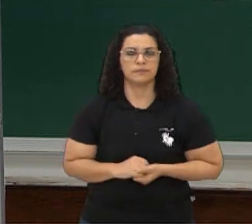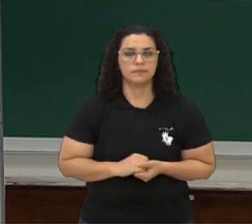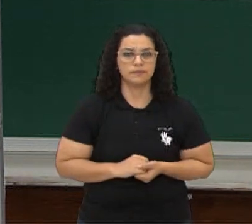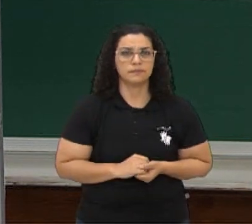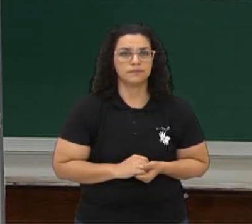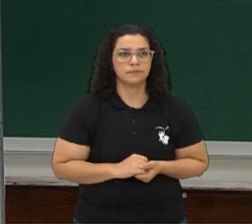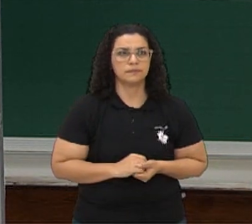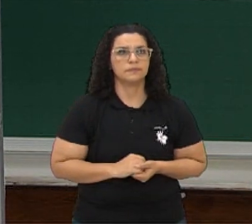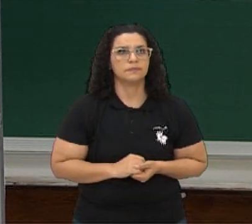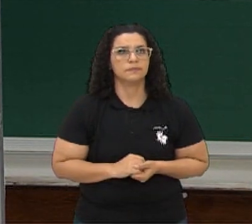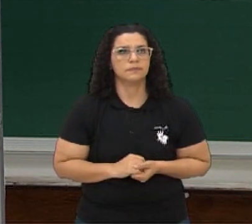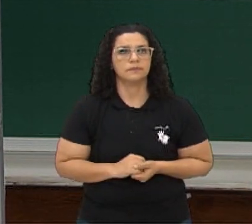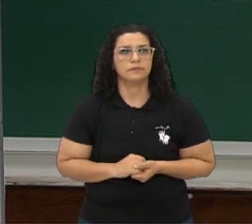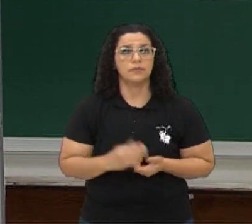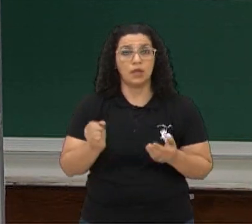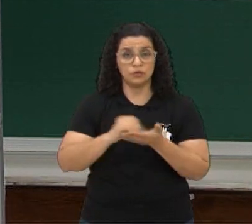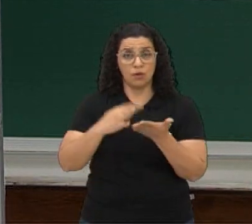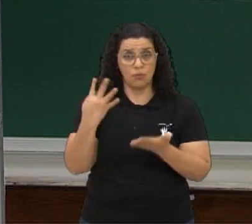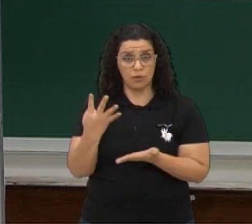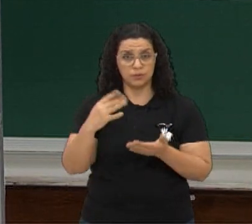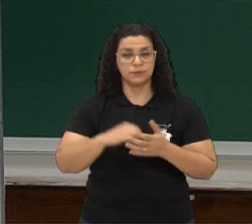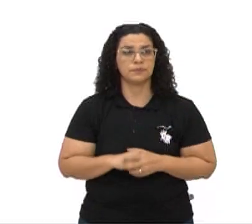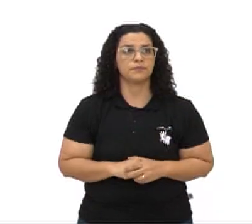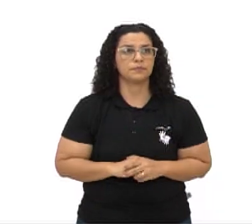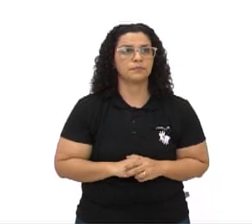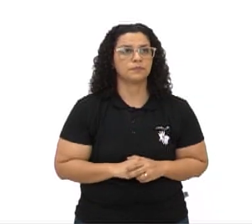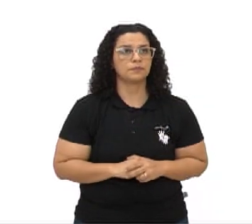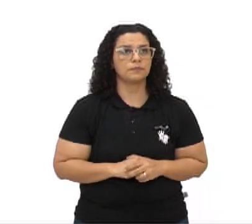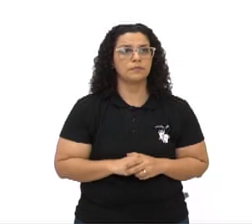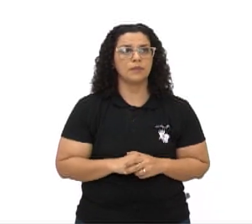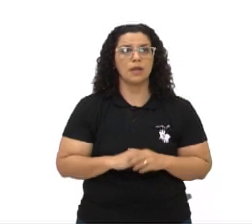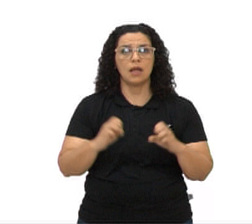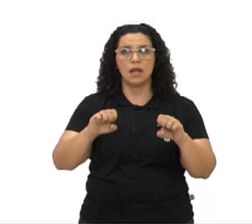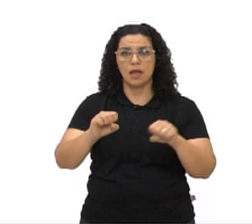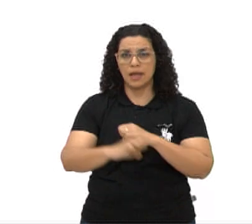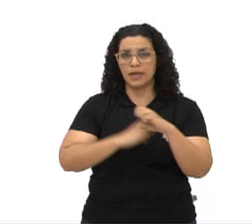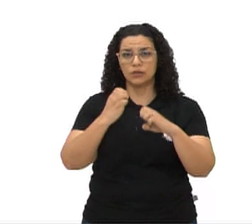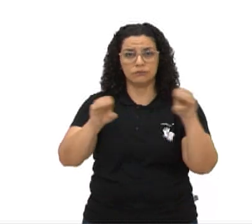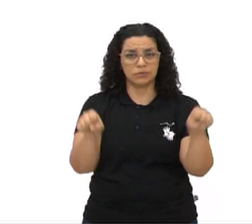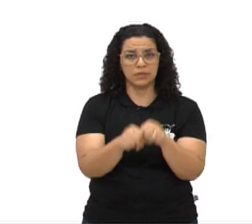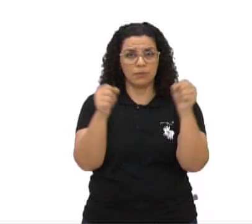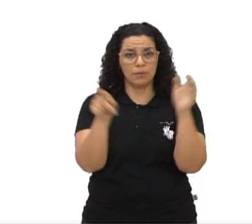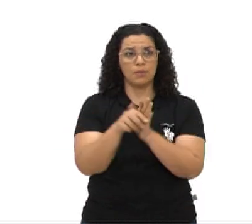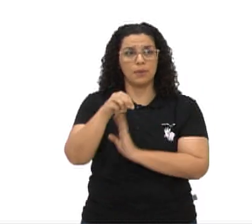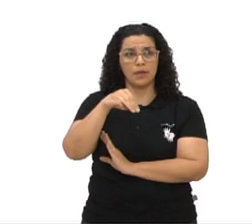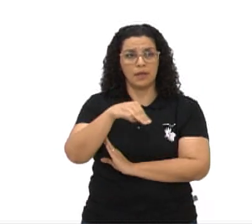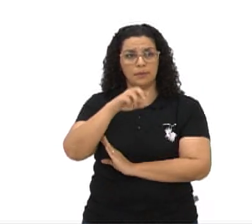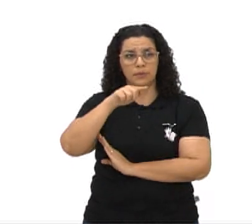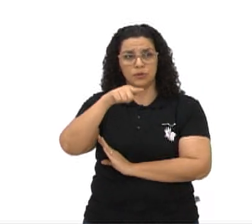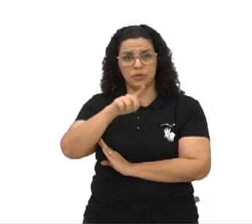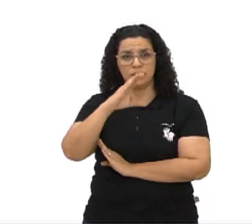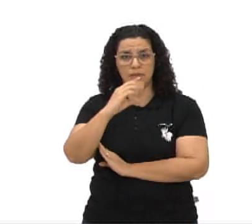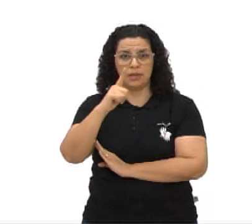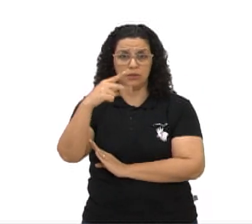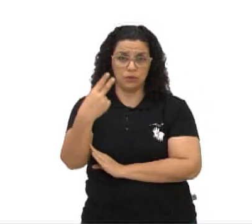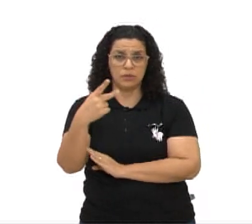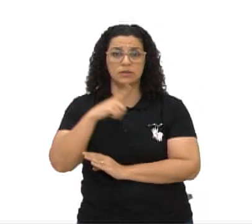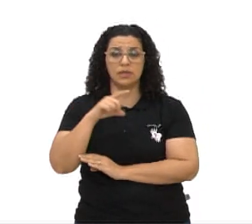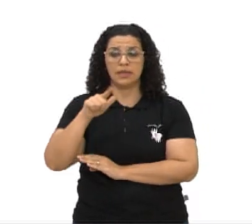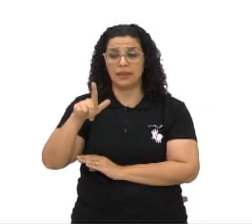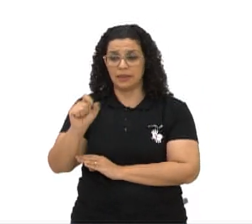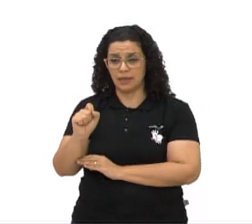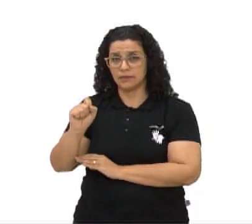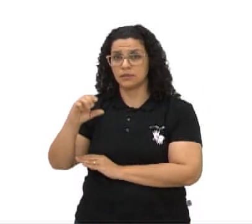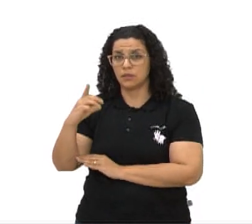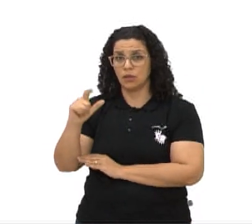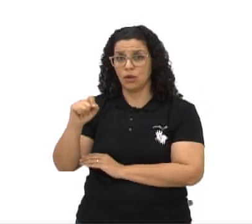C. Vamos para a atividade 4. Na eletrólise ígnea do MgCl2, obtiveram-se gás cloro